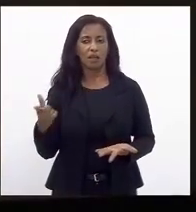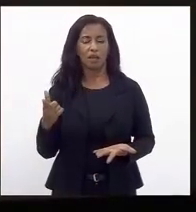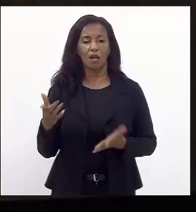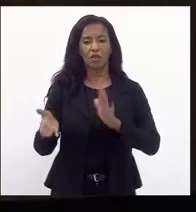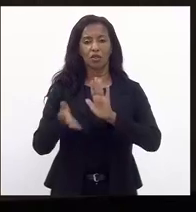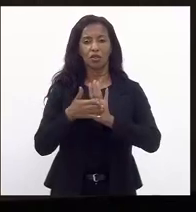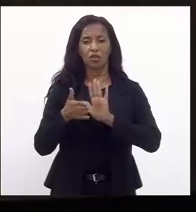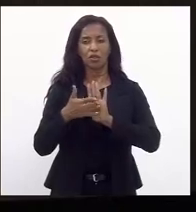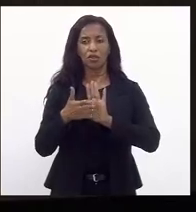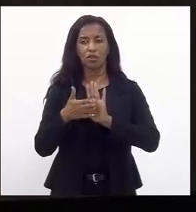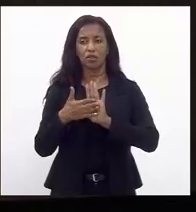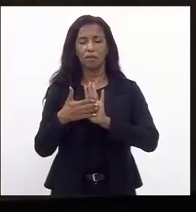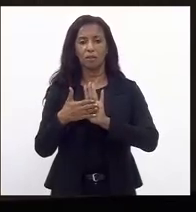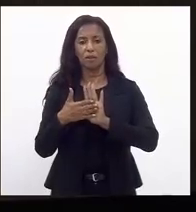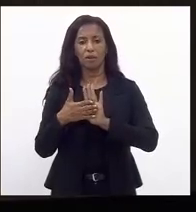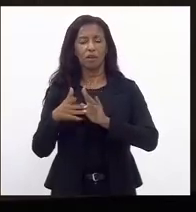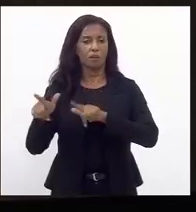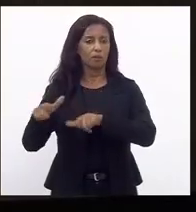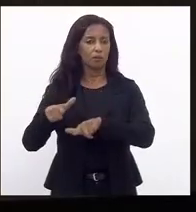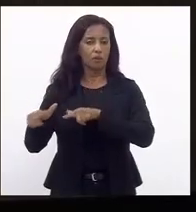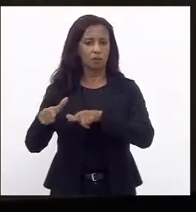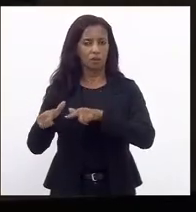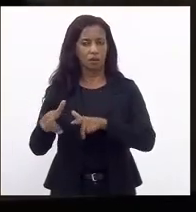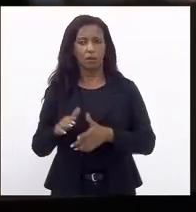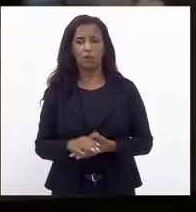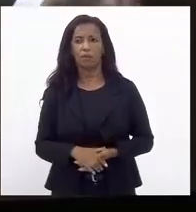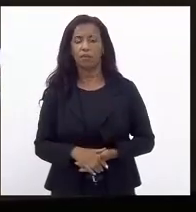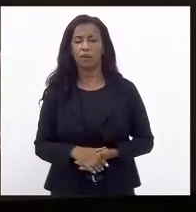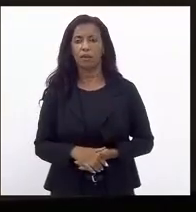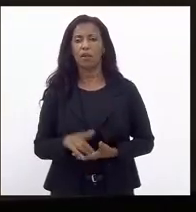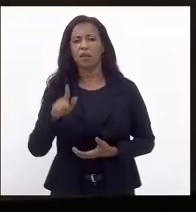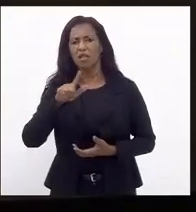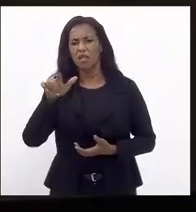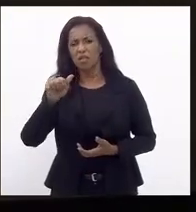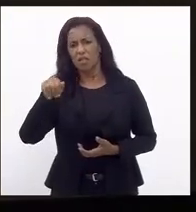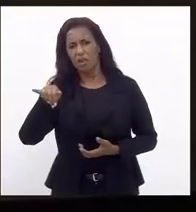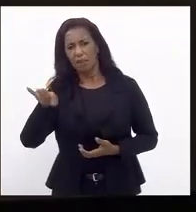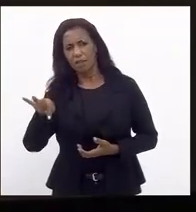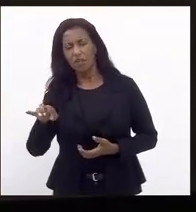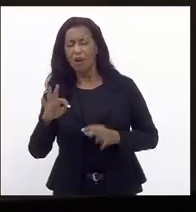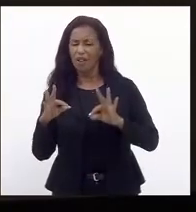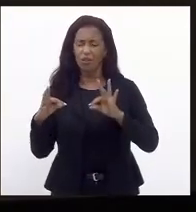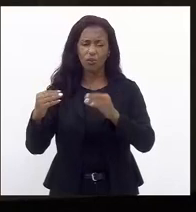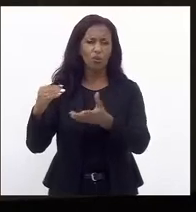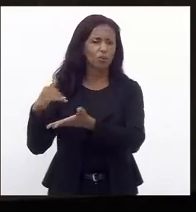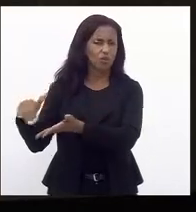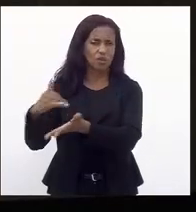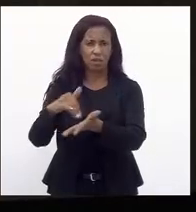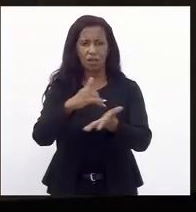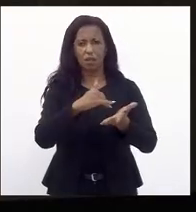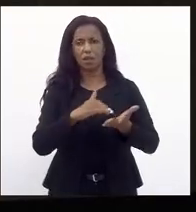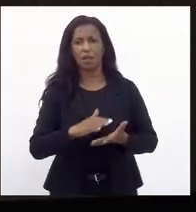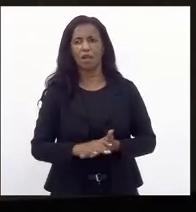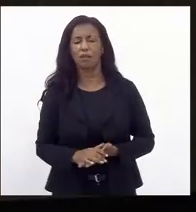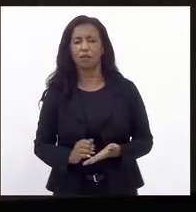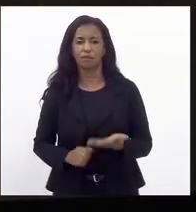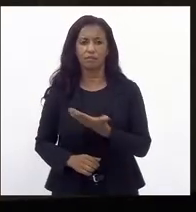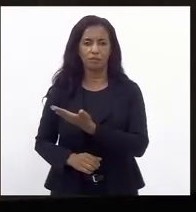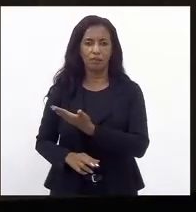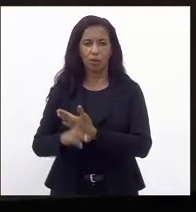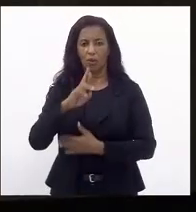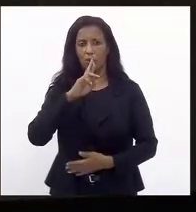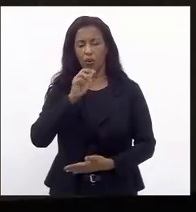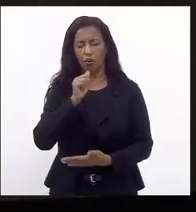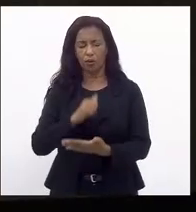demandas vendo o bem do Servidor e permite uma passar os amigos também e a todos secretariado eu vou pedir uma parte